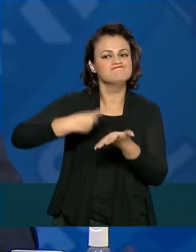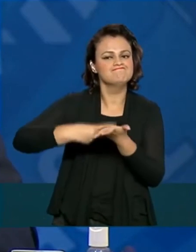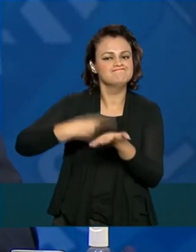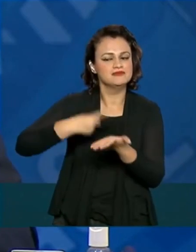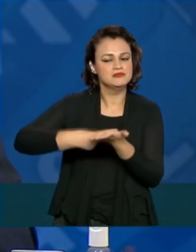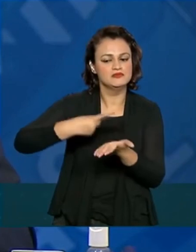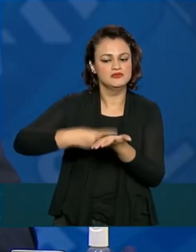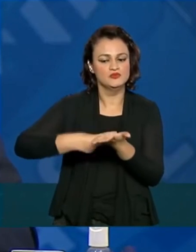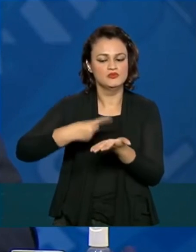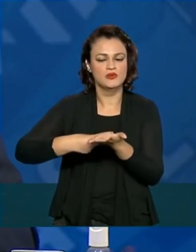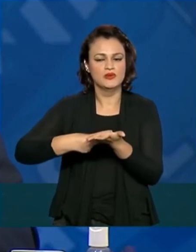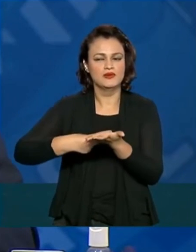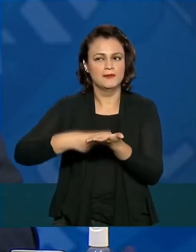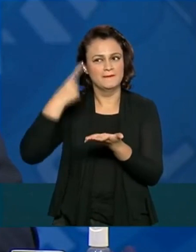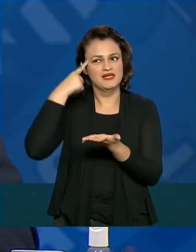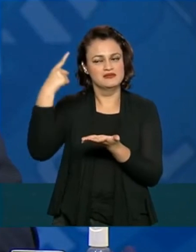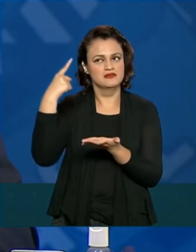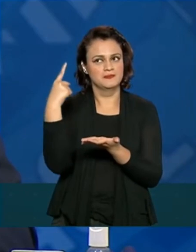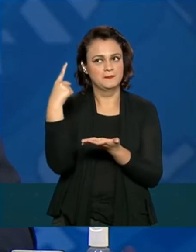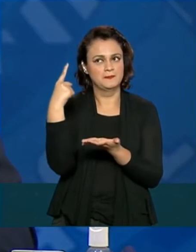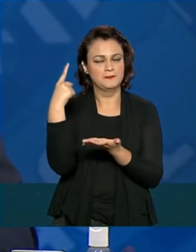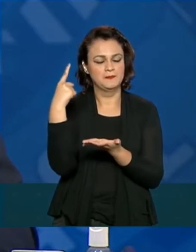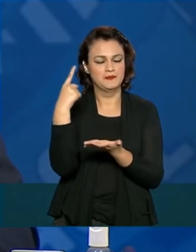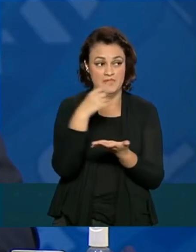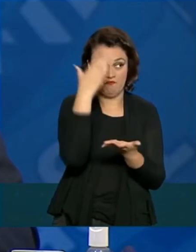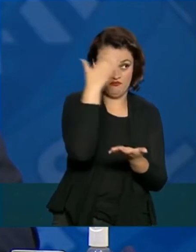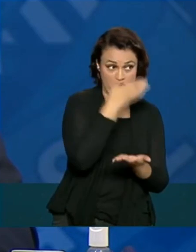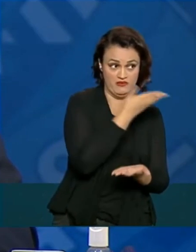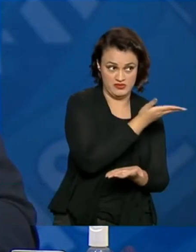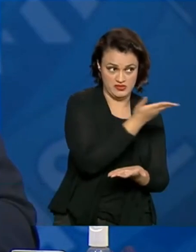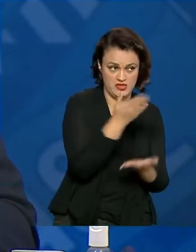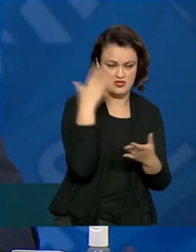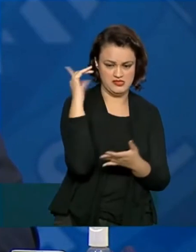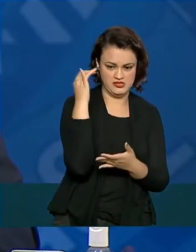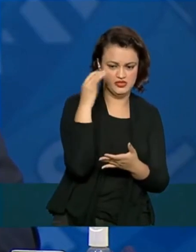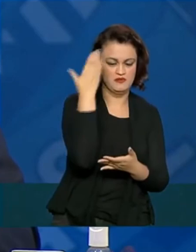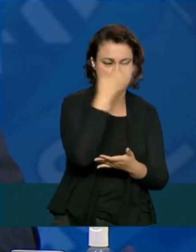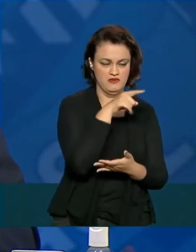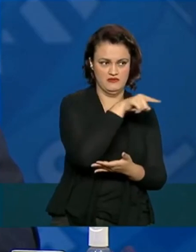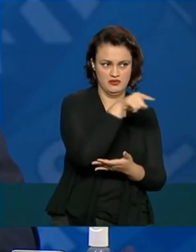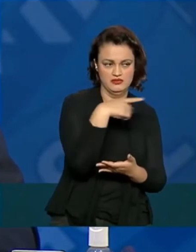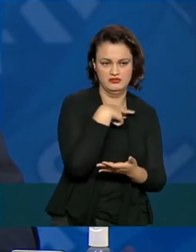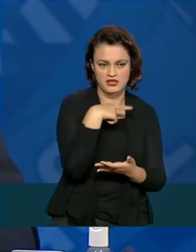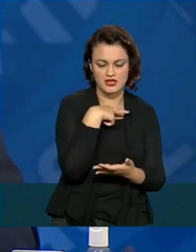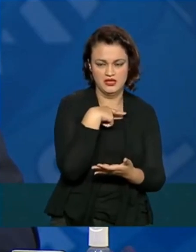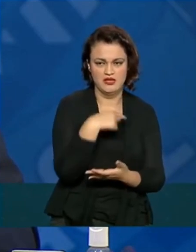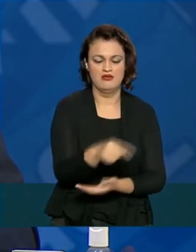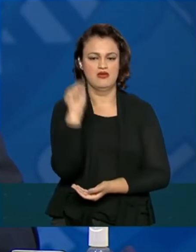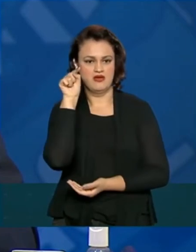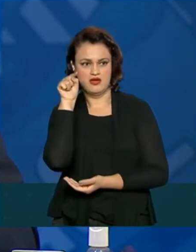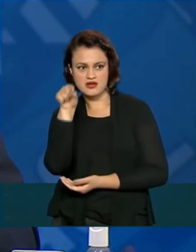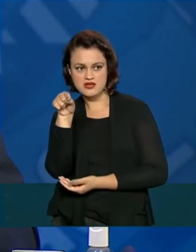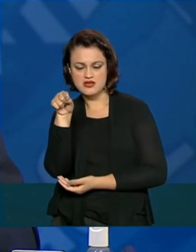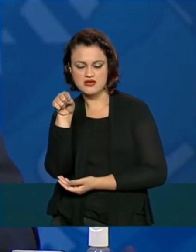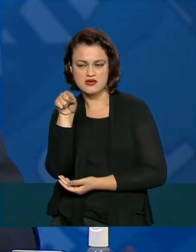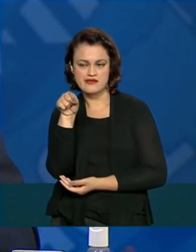pactuamos, né, baseado em evidências científicas, a definição de que é um caso